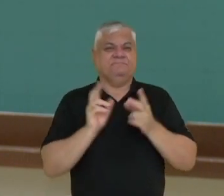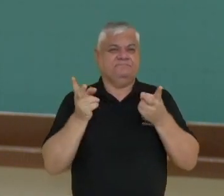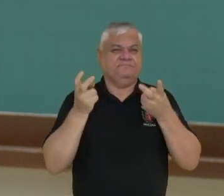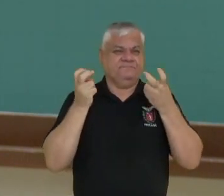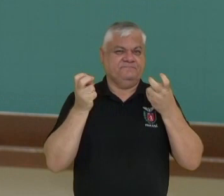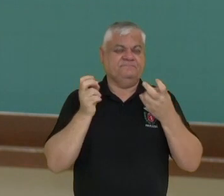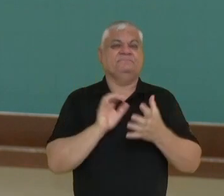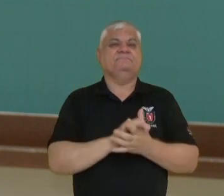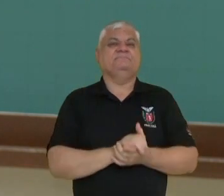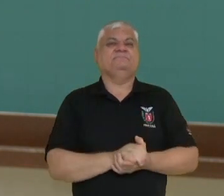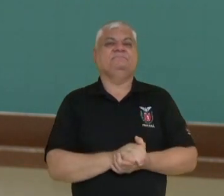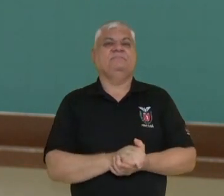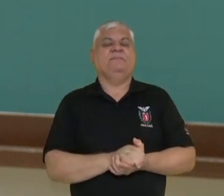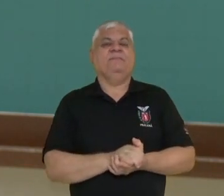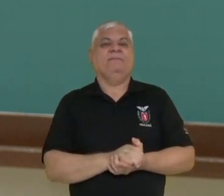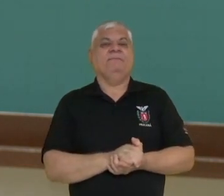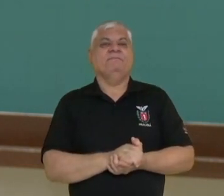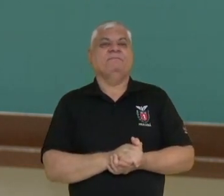Percebeu? Beleza, então.